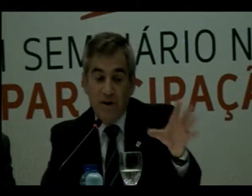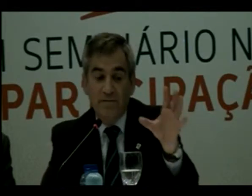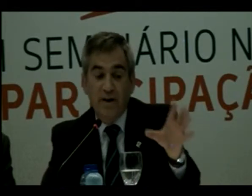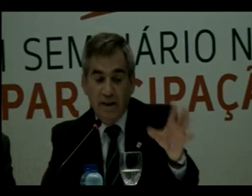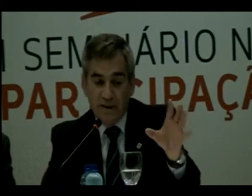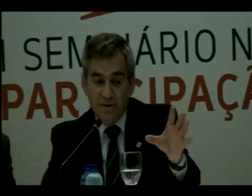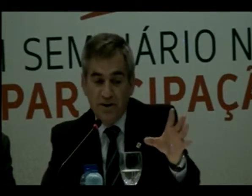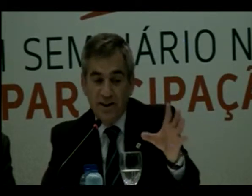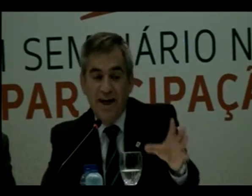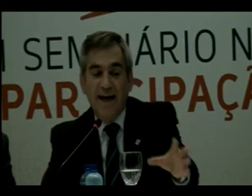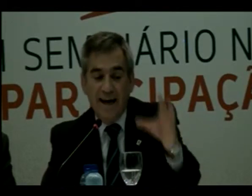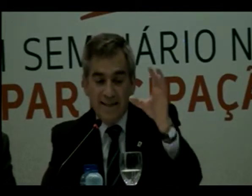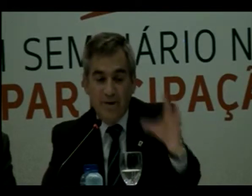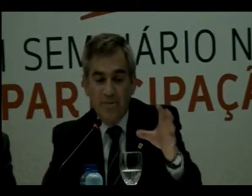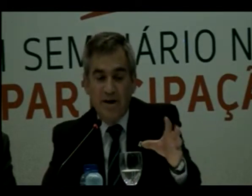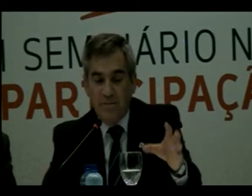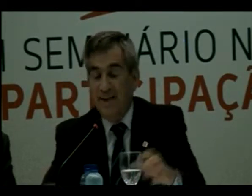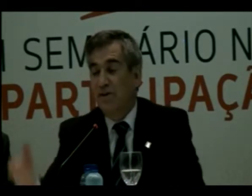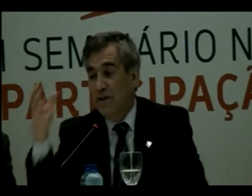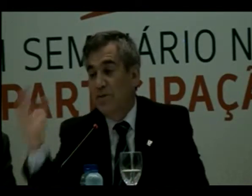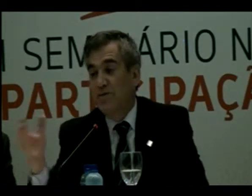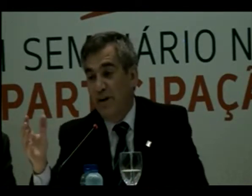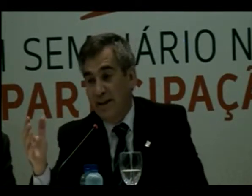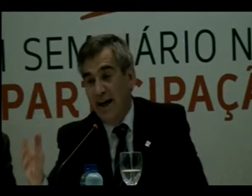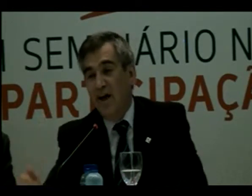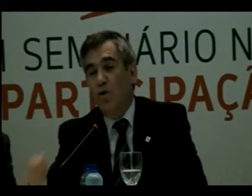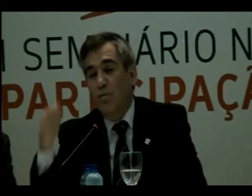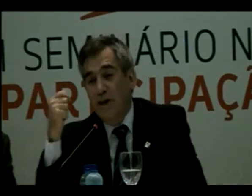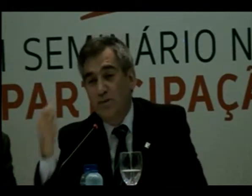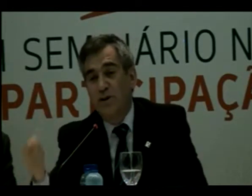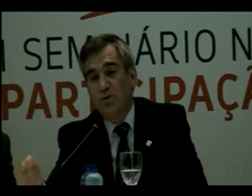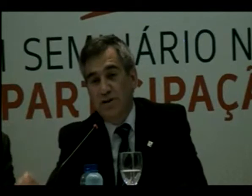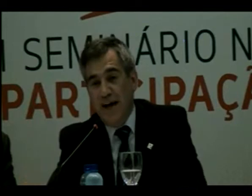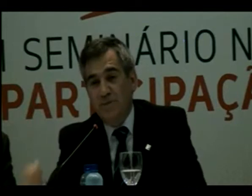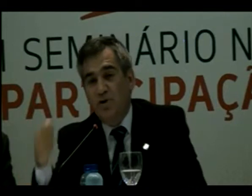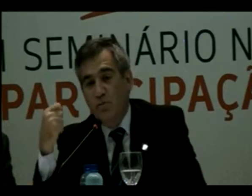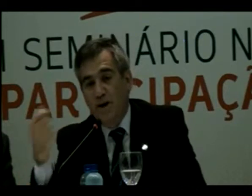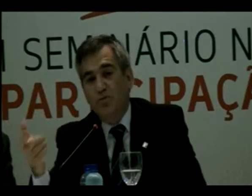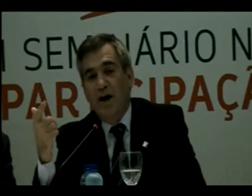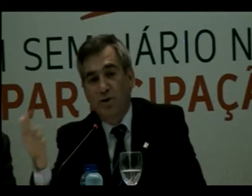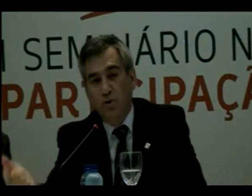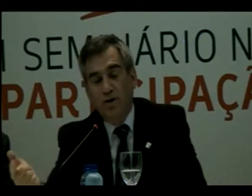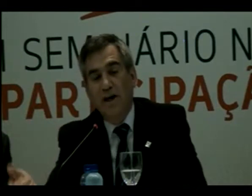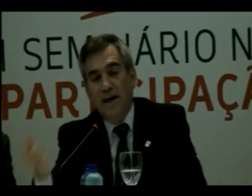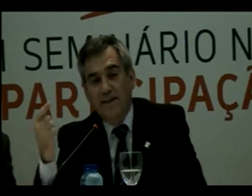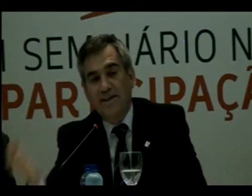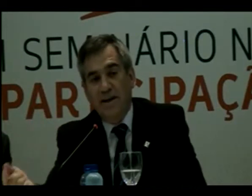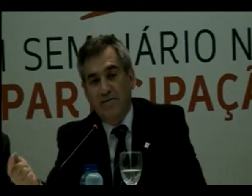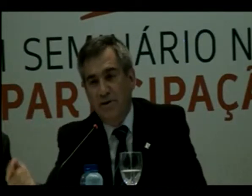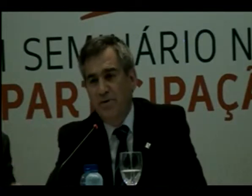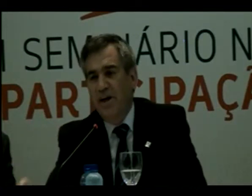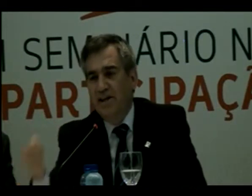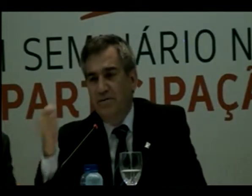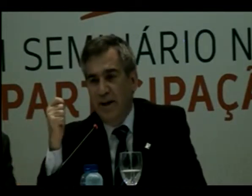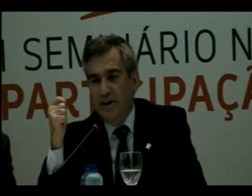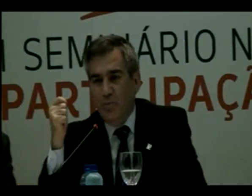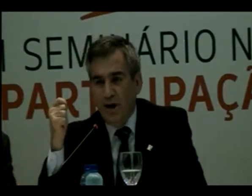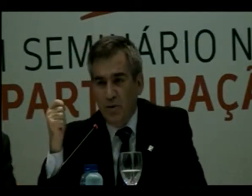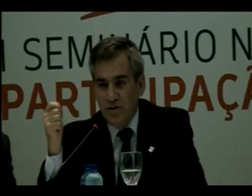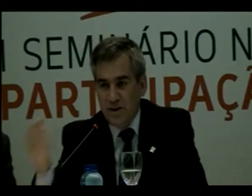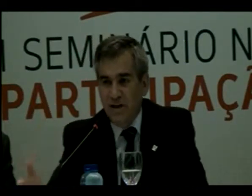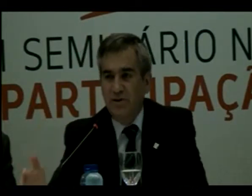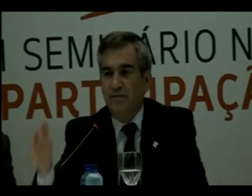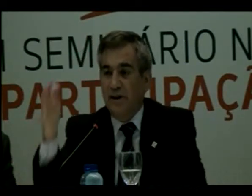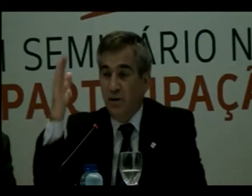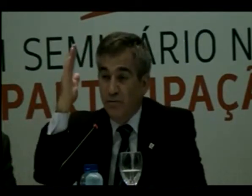mesma forma que enfrentamos, eu diria, esse primeiro embate, nós temos que enfrentar com o mesmo entusiasmo e com o mesmo ardor esse desafio de enfrentar